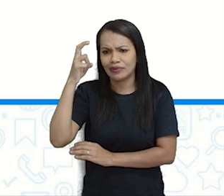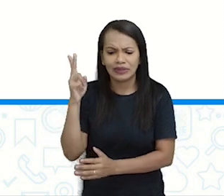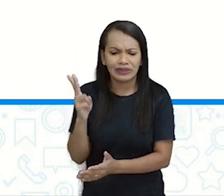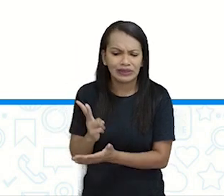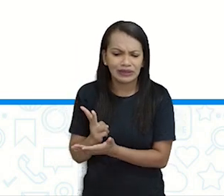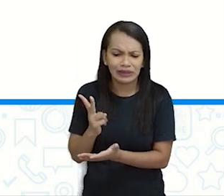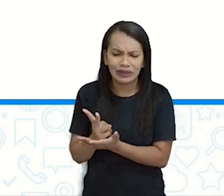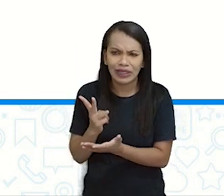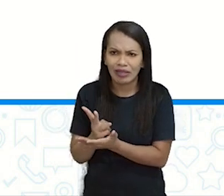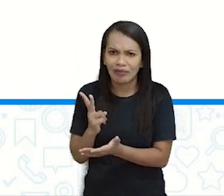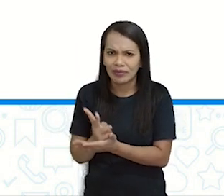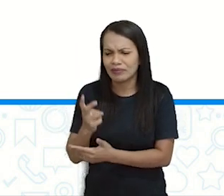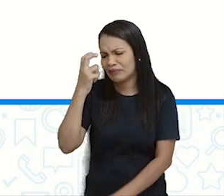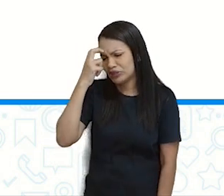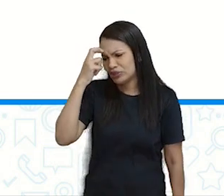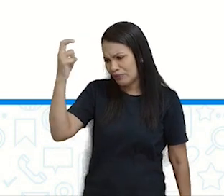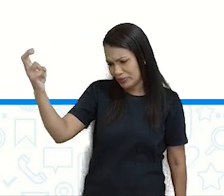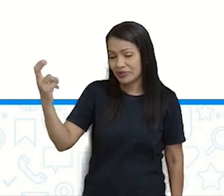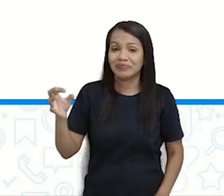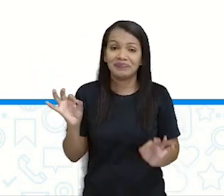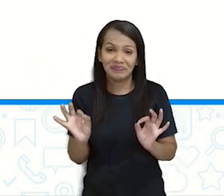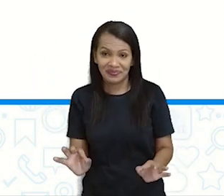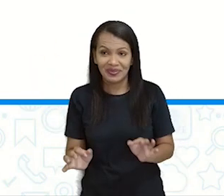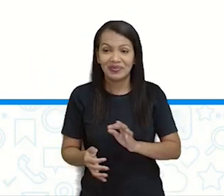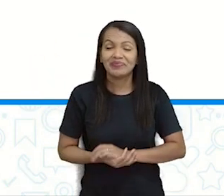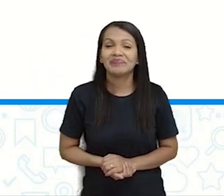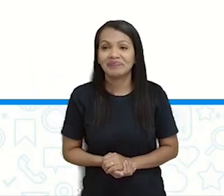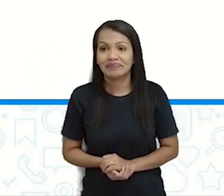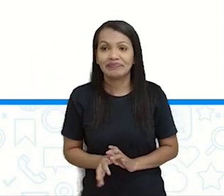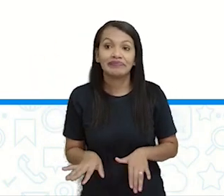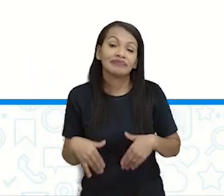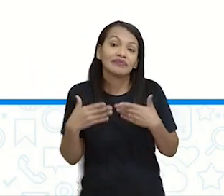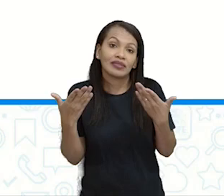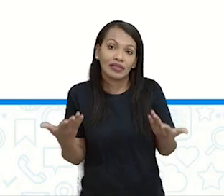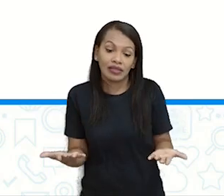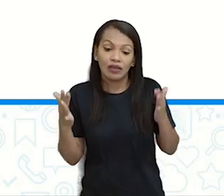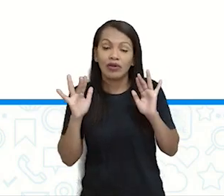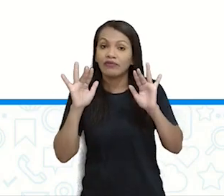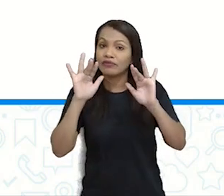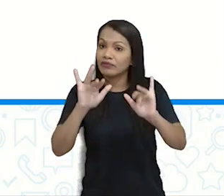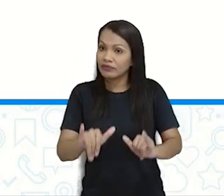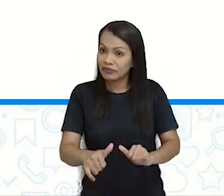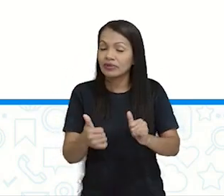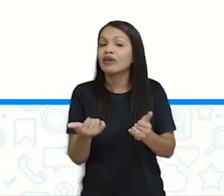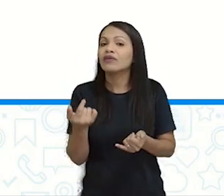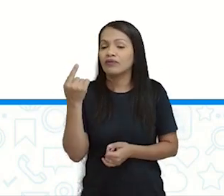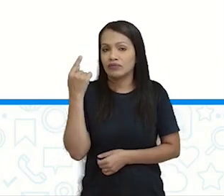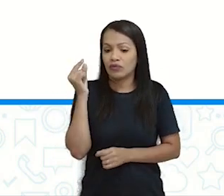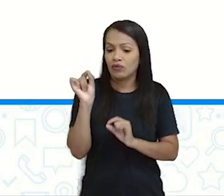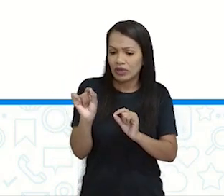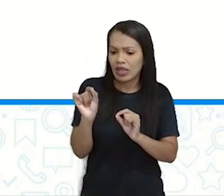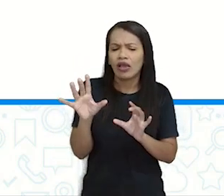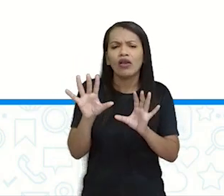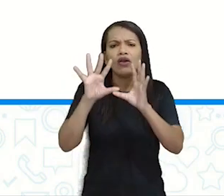é a mais sabida, tá bom? E, para finalizar, a conclusão, que é